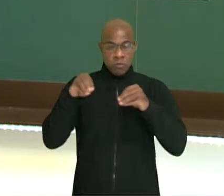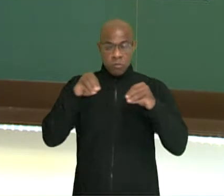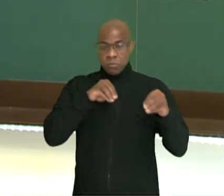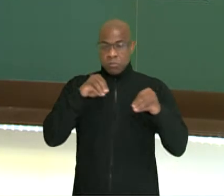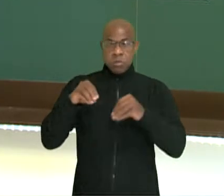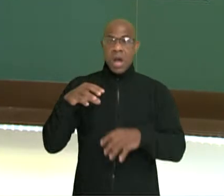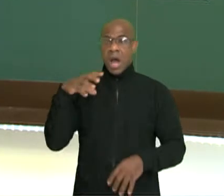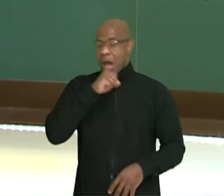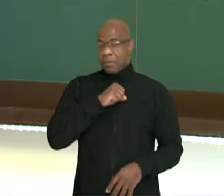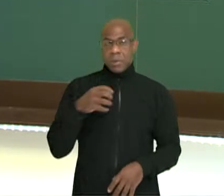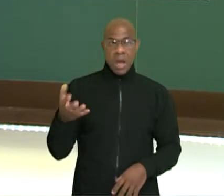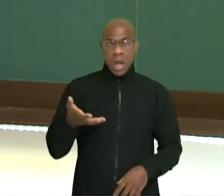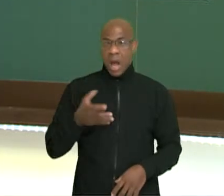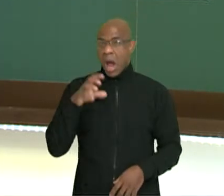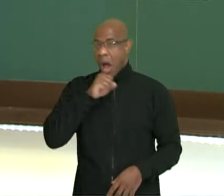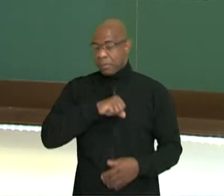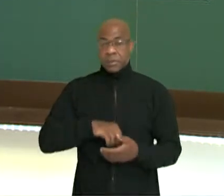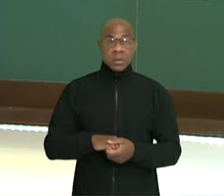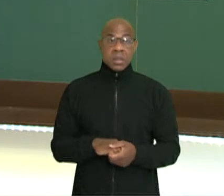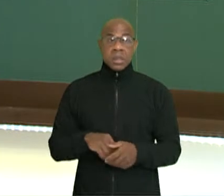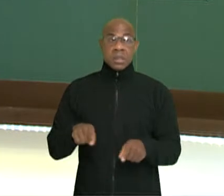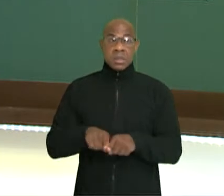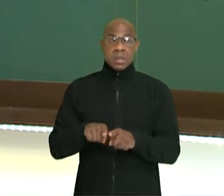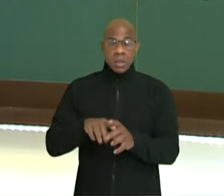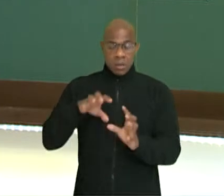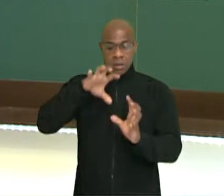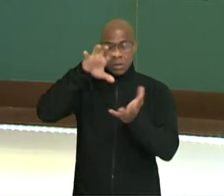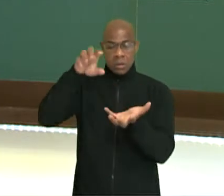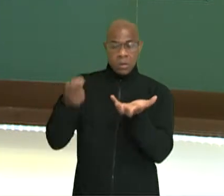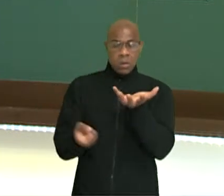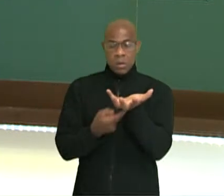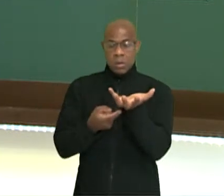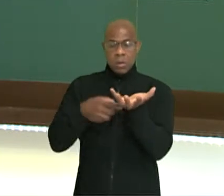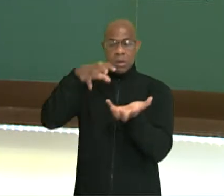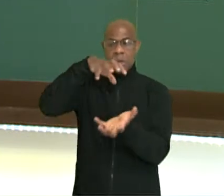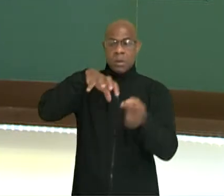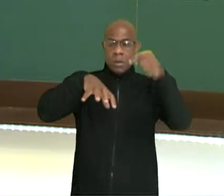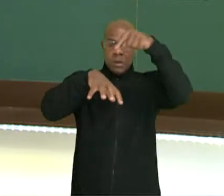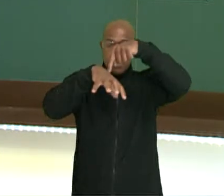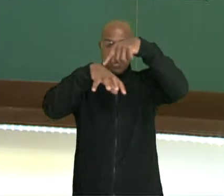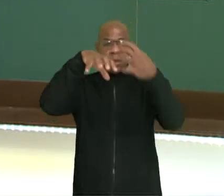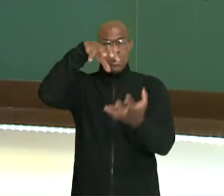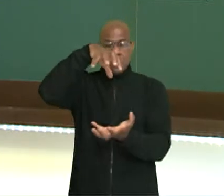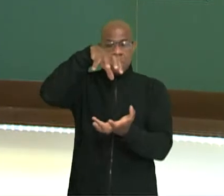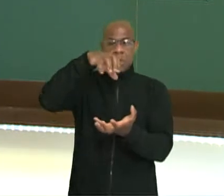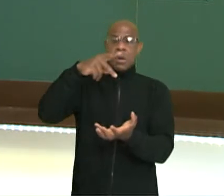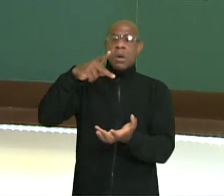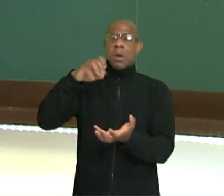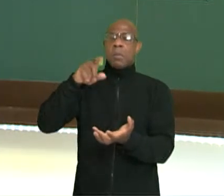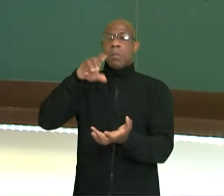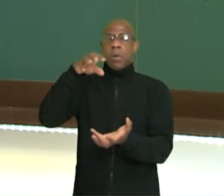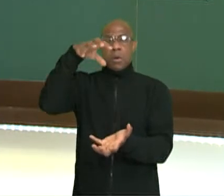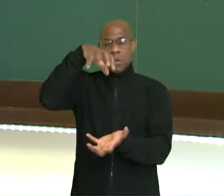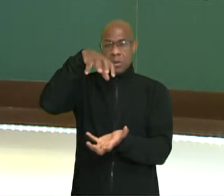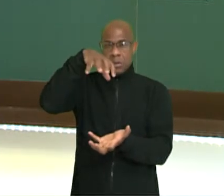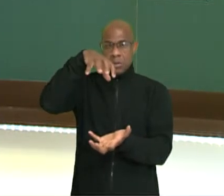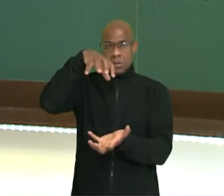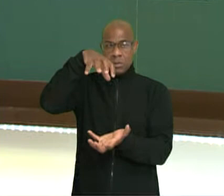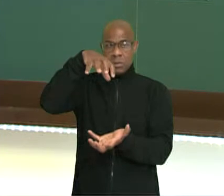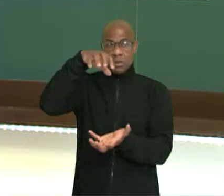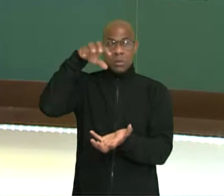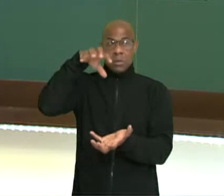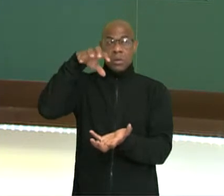Desde 1980, a posição dos polos, que são os pontos onde o eixo de rotação da Terra cruza a